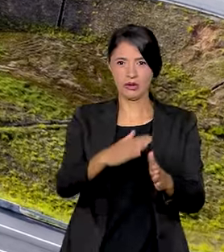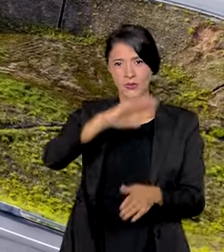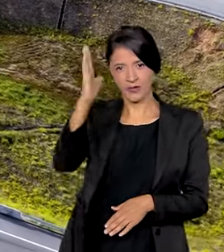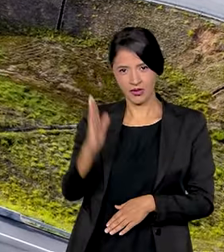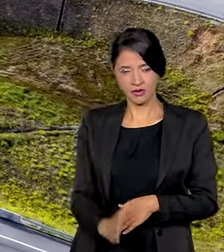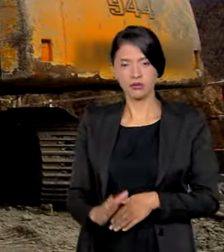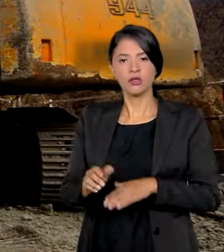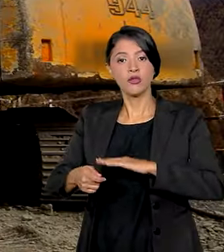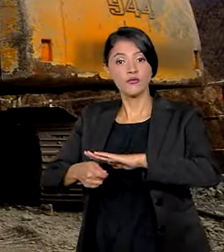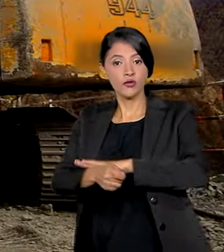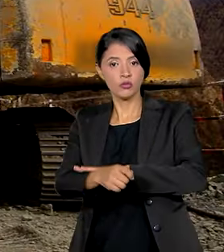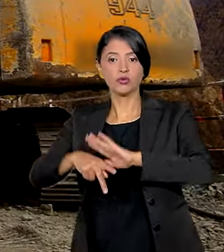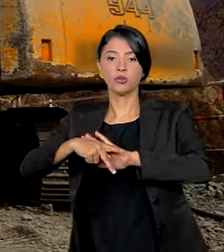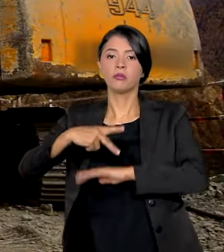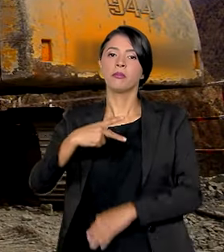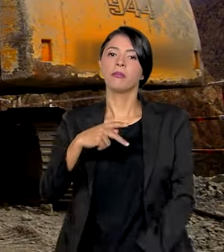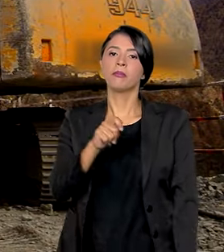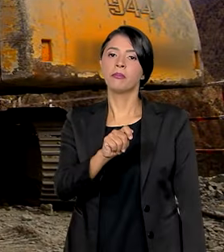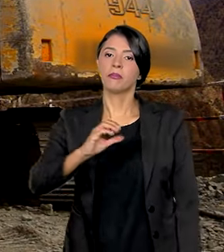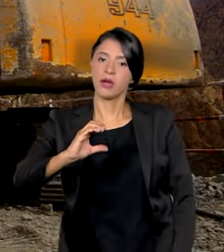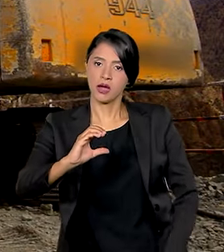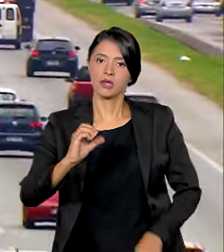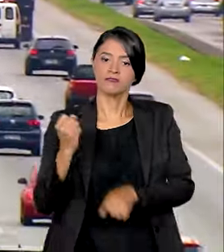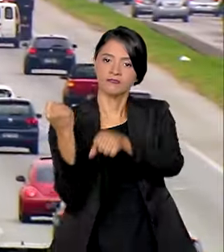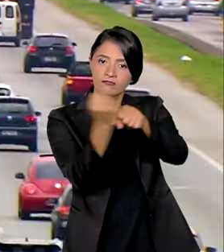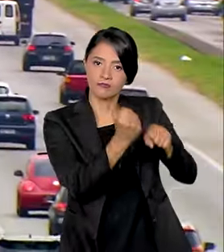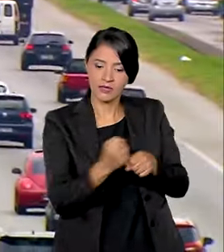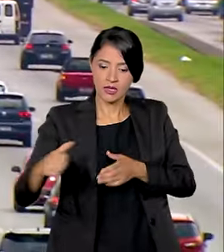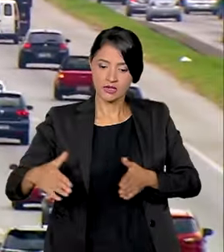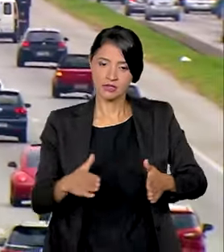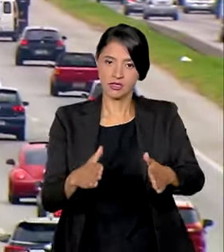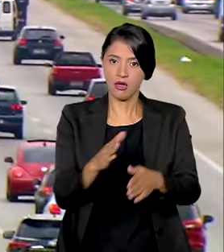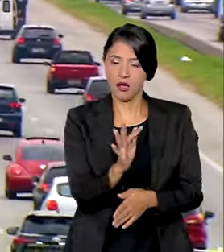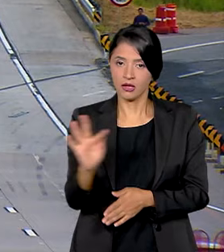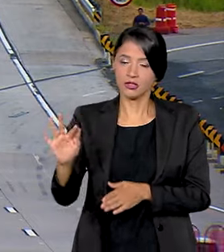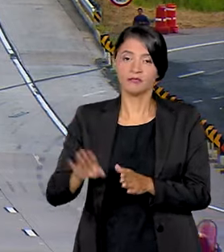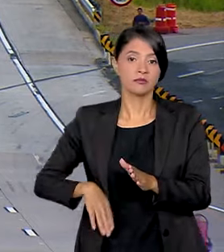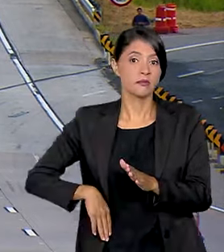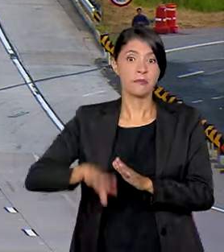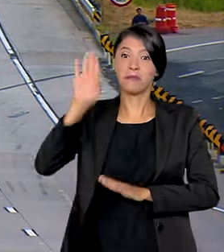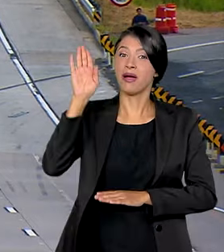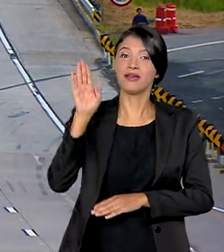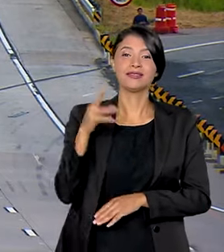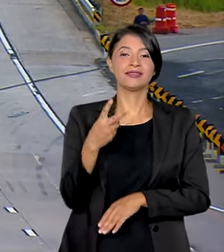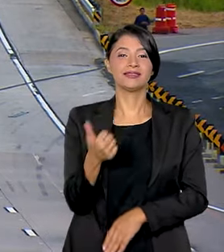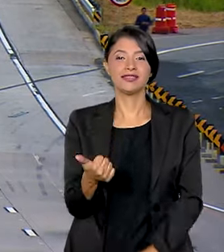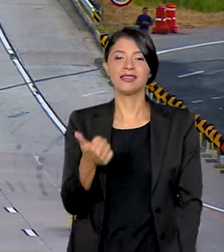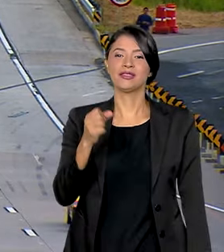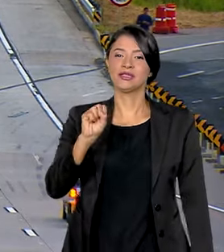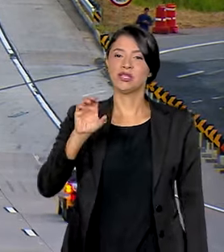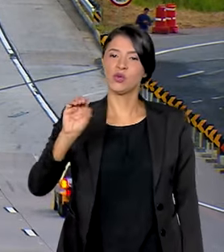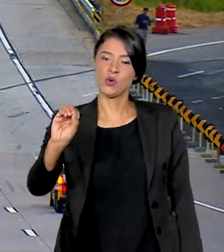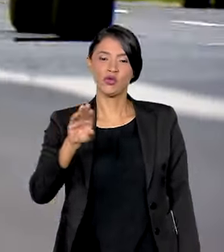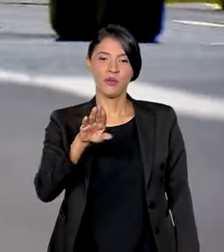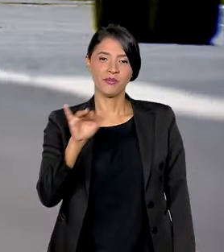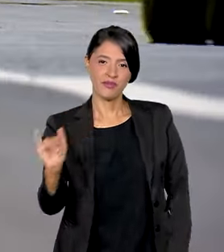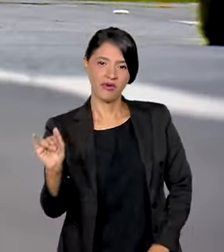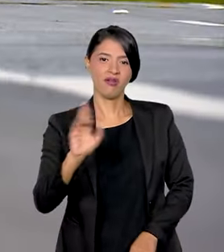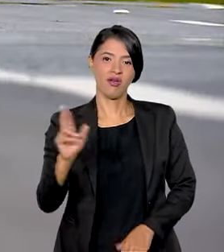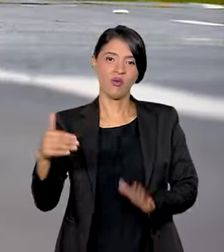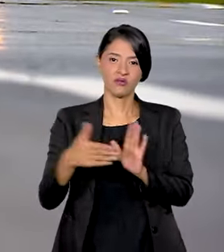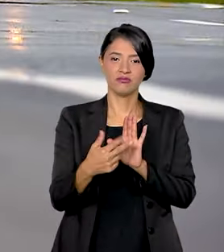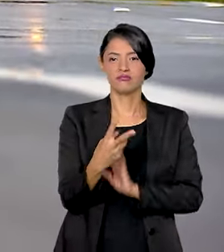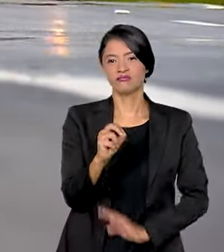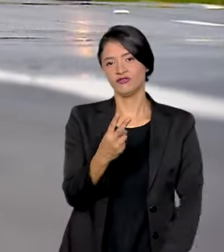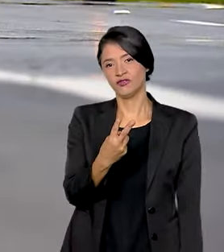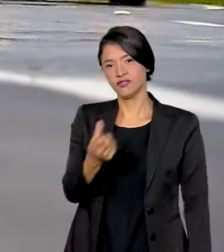em todo o país. Os investimentos do PAC em obras nas estradas federais ultrapassa os 108 bilhões de reais